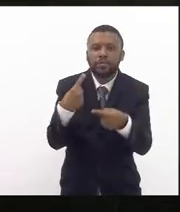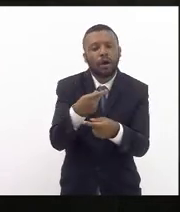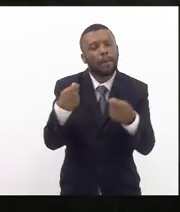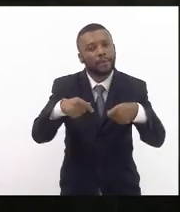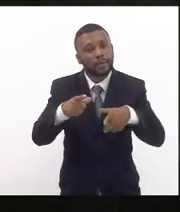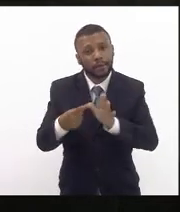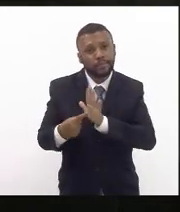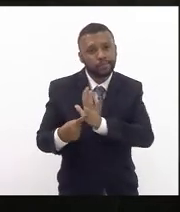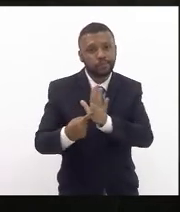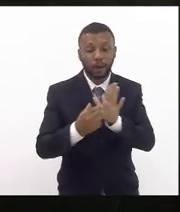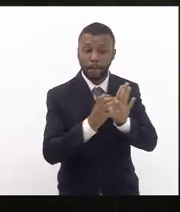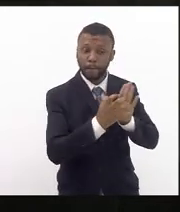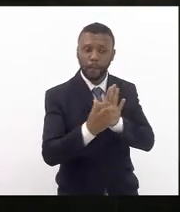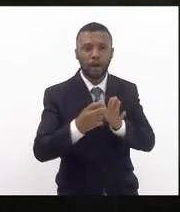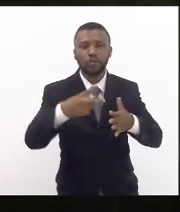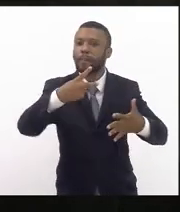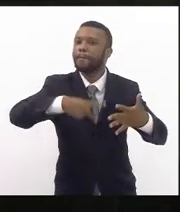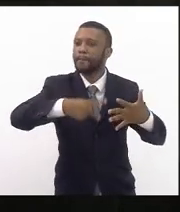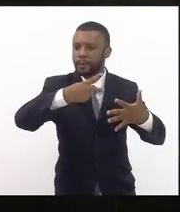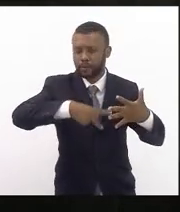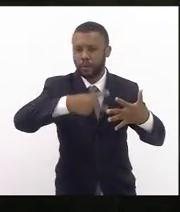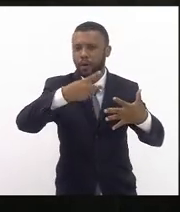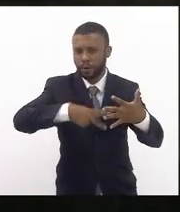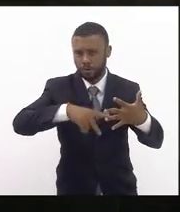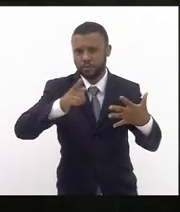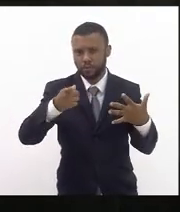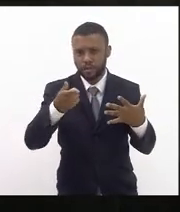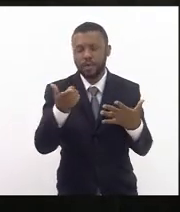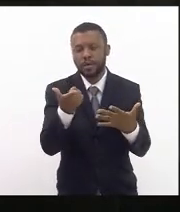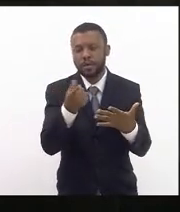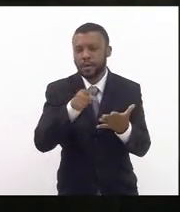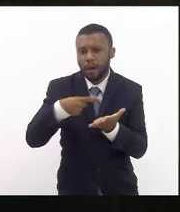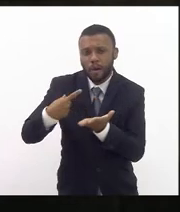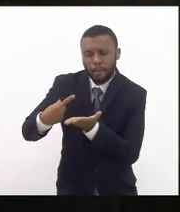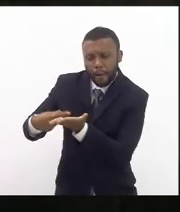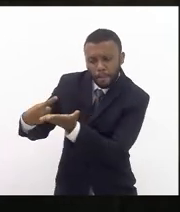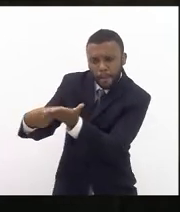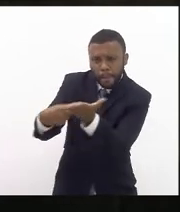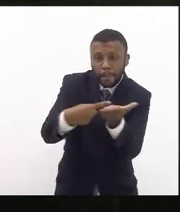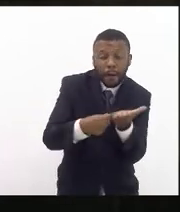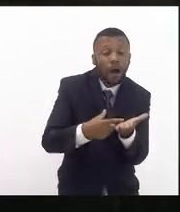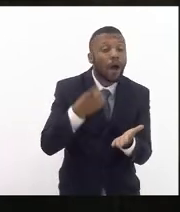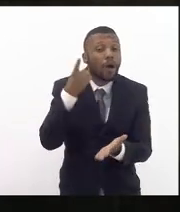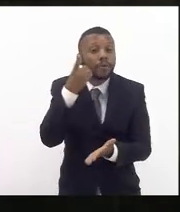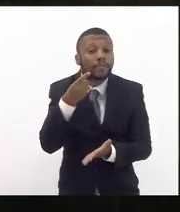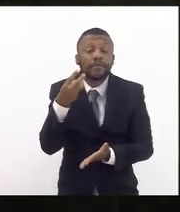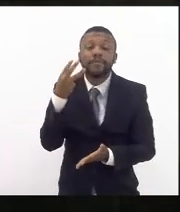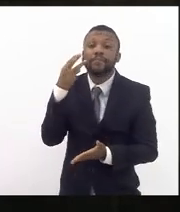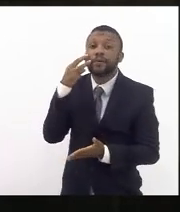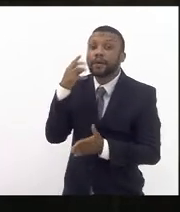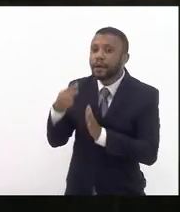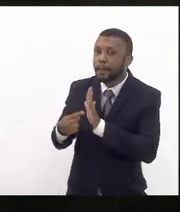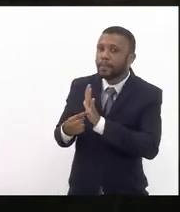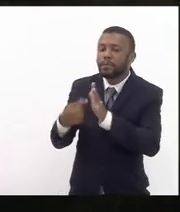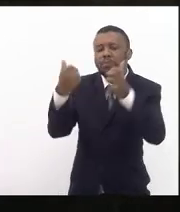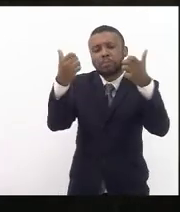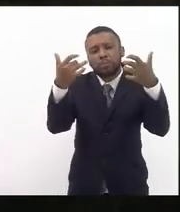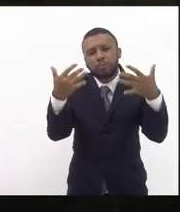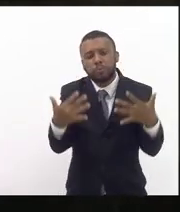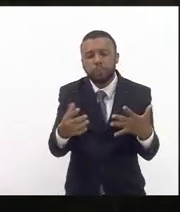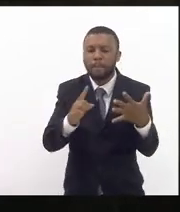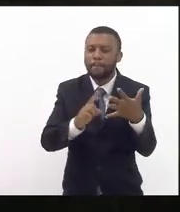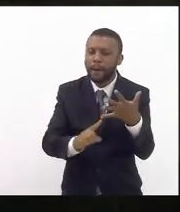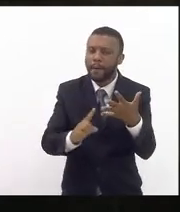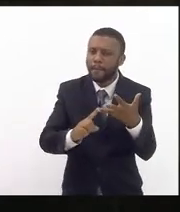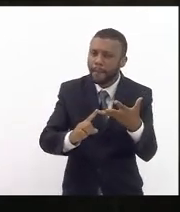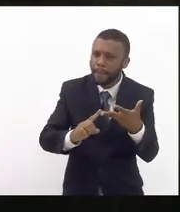bancada do PSOL, que sistematicamente, e o deputado Valdec bem lembrou aqui, apresentou diversas emendas